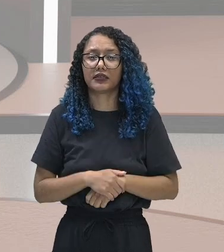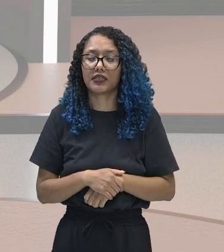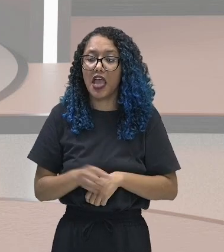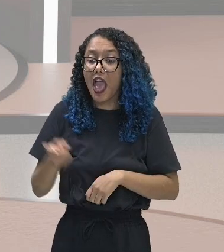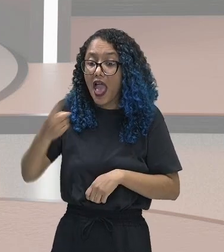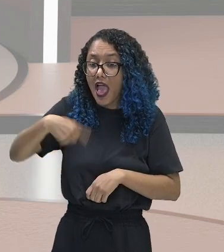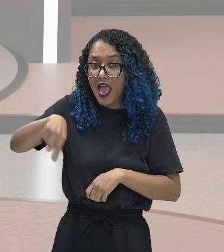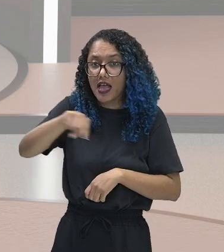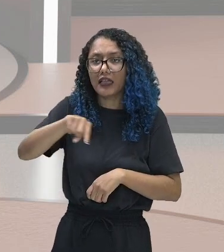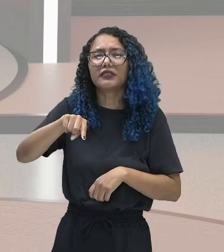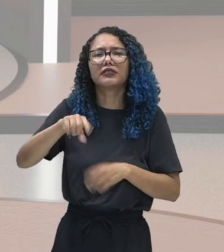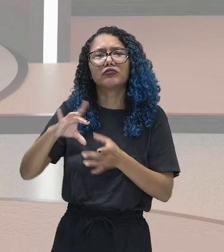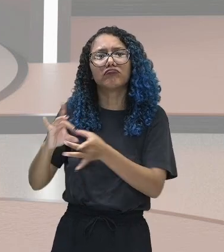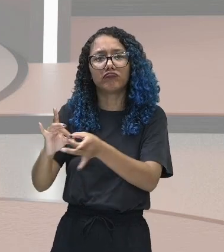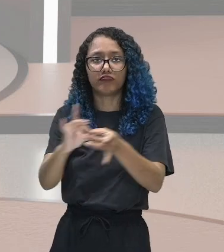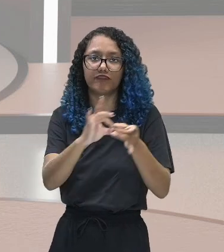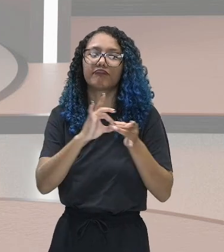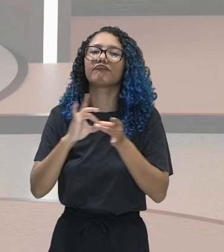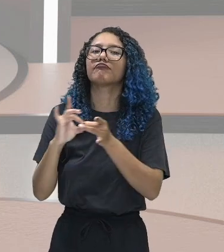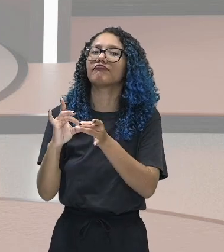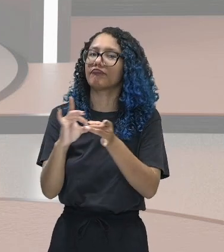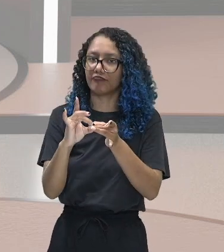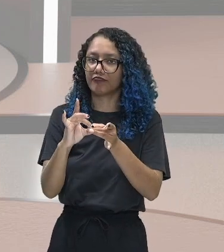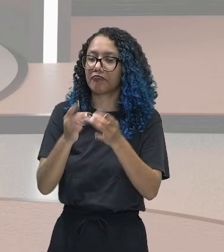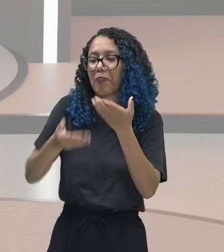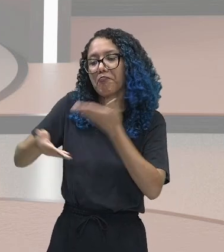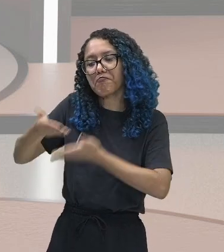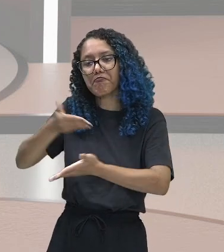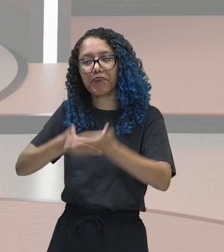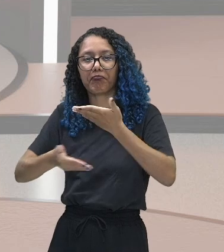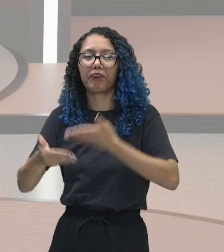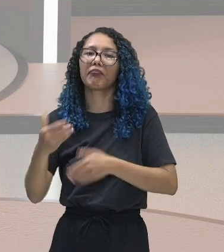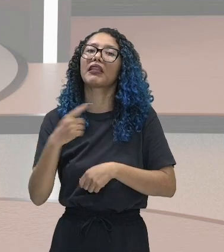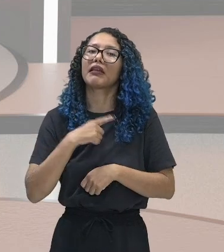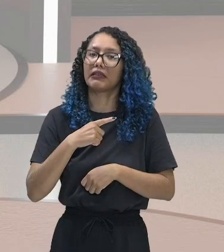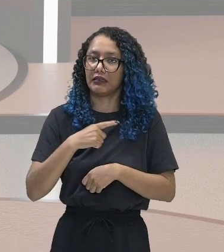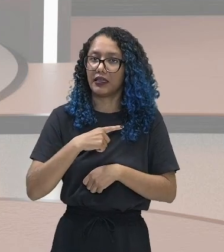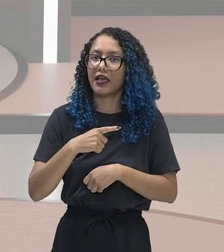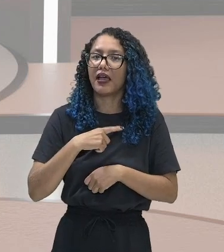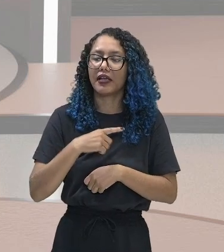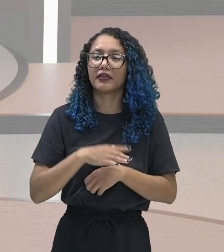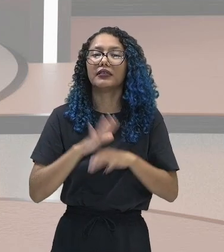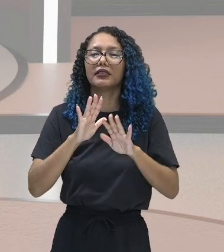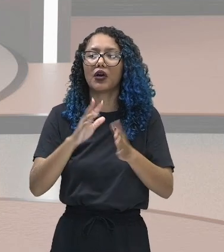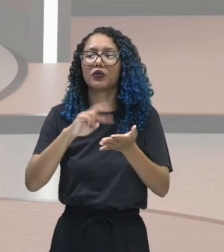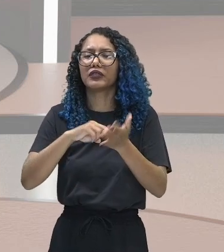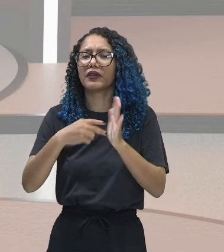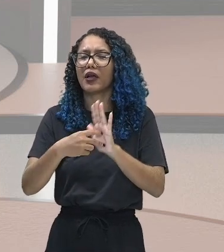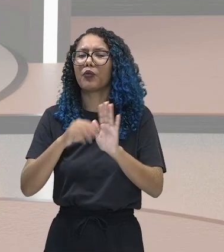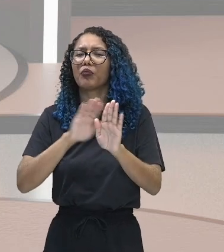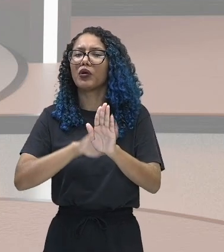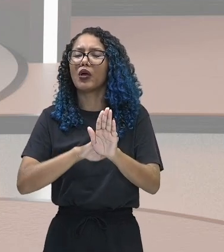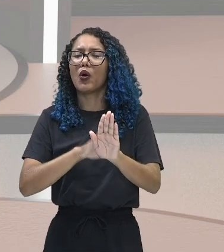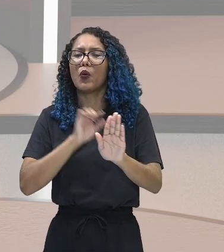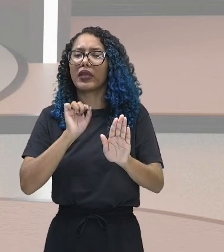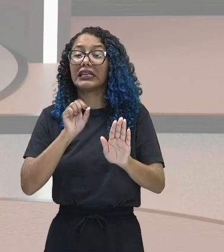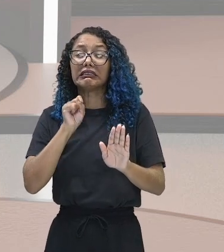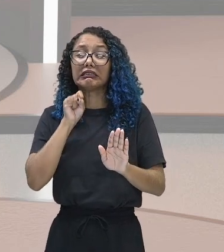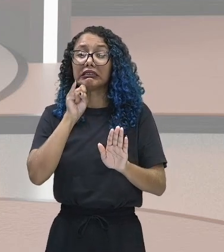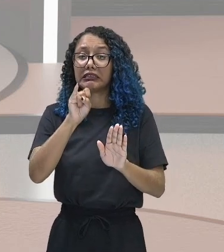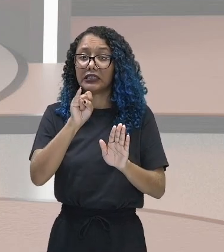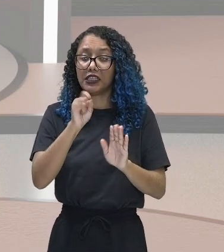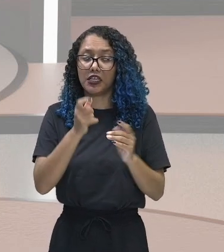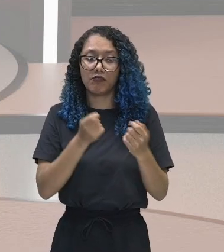entre si. Né? Então, isso significa que se eu tenho, então, essas cidades-estados, né, através do